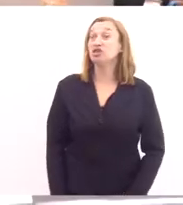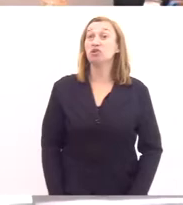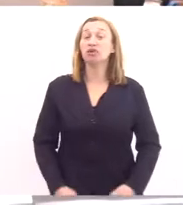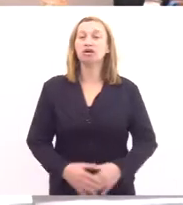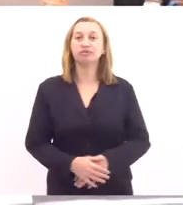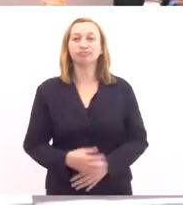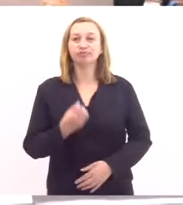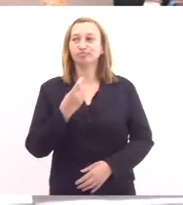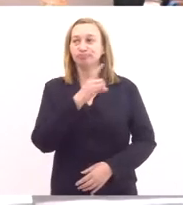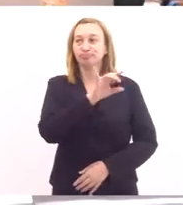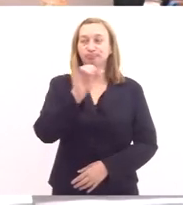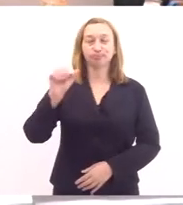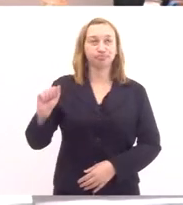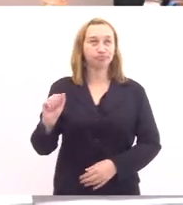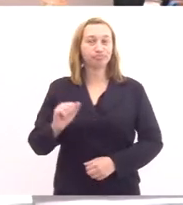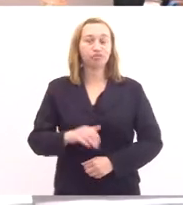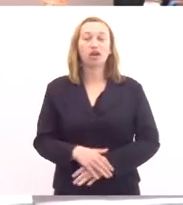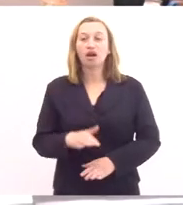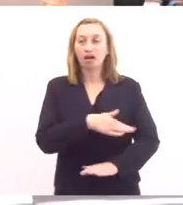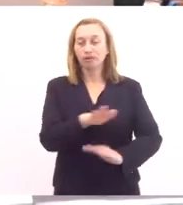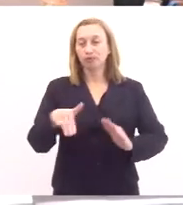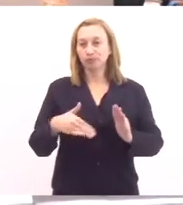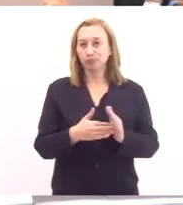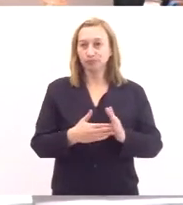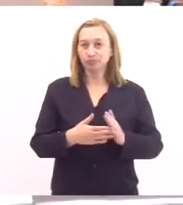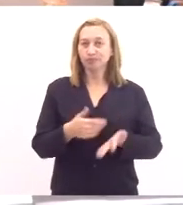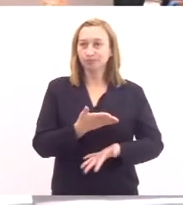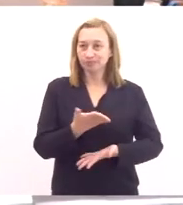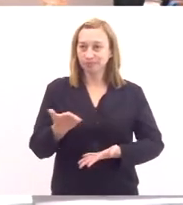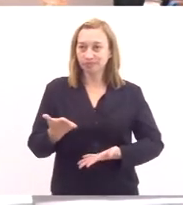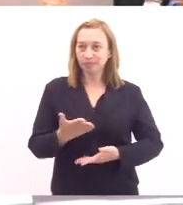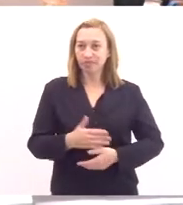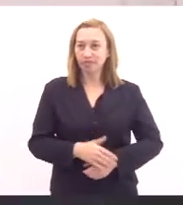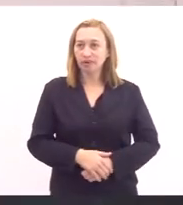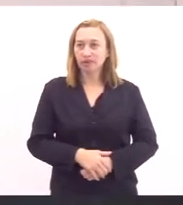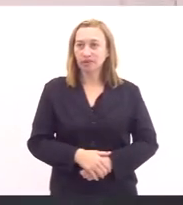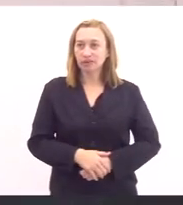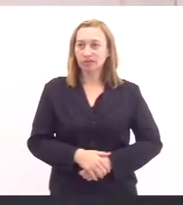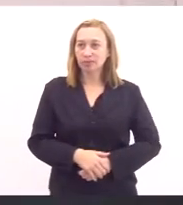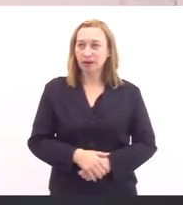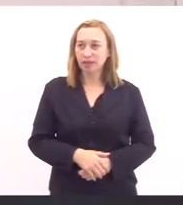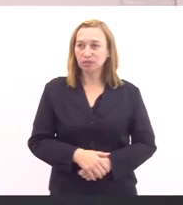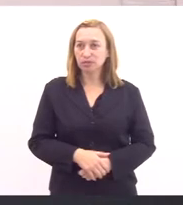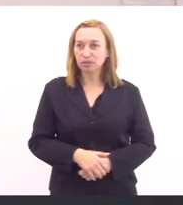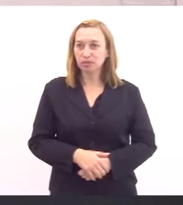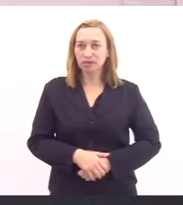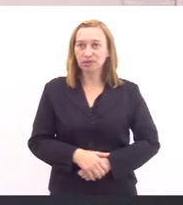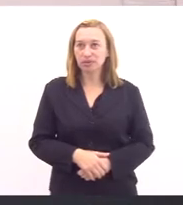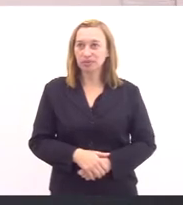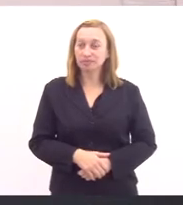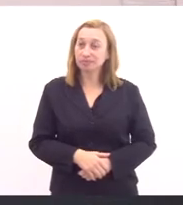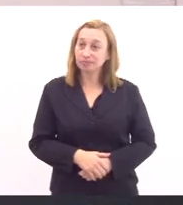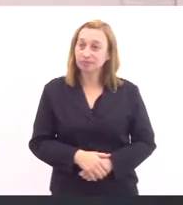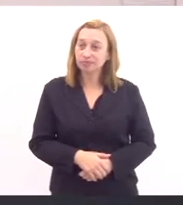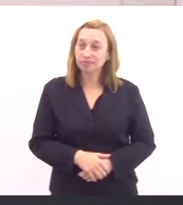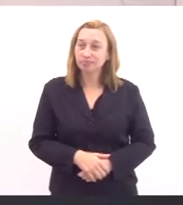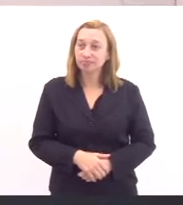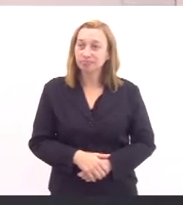Olá bom dia a todas de todas né porque estamos aqui com